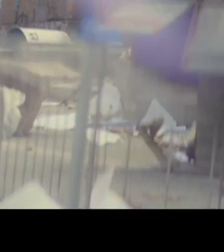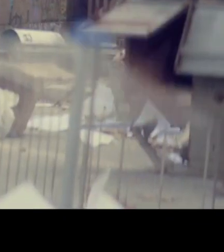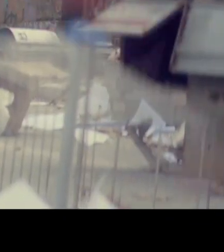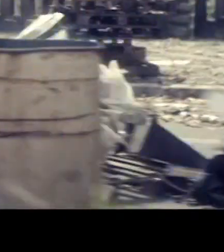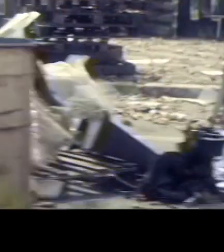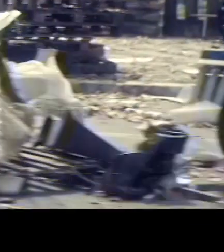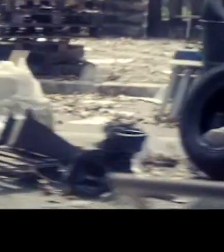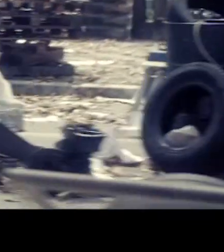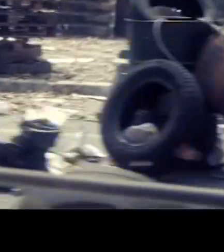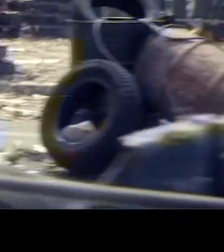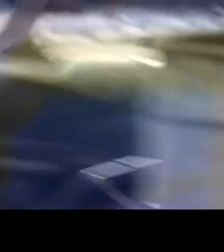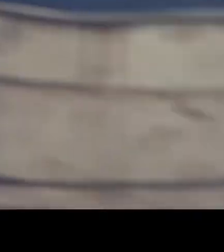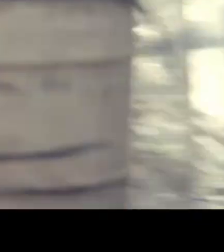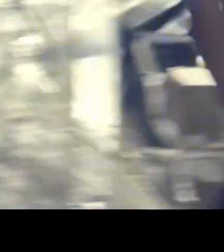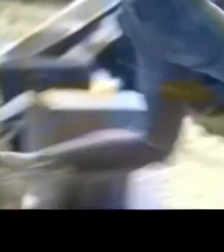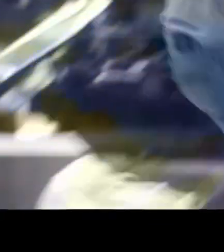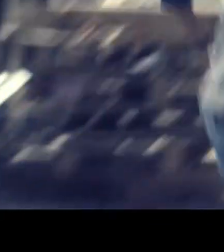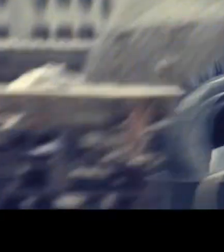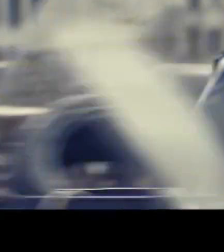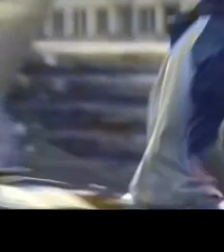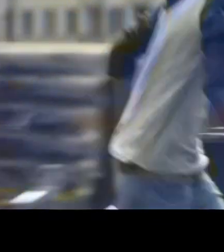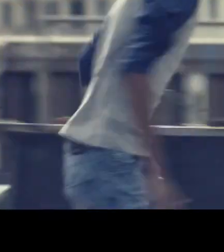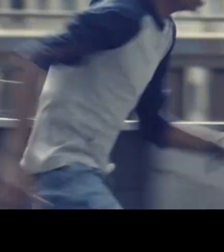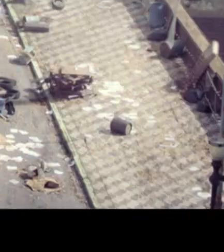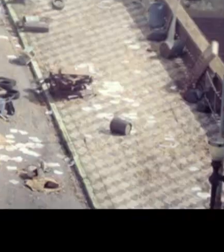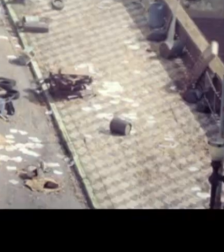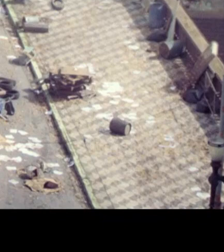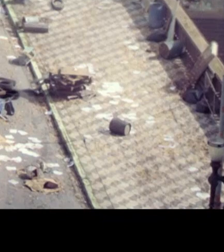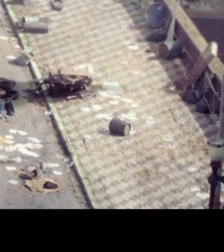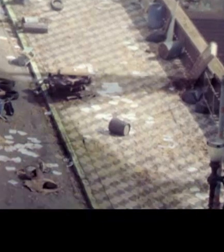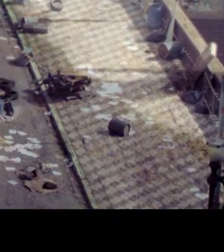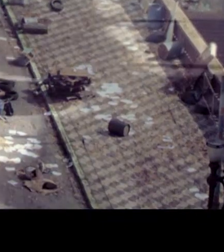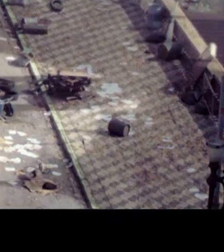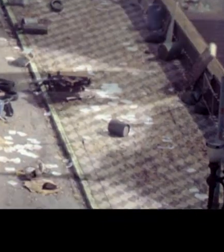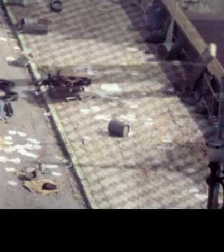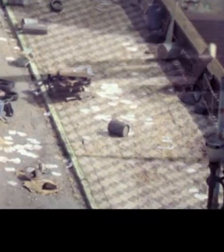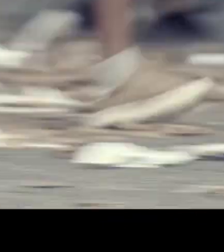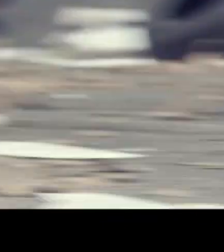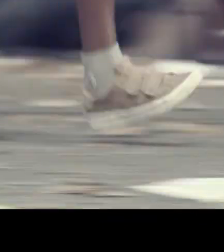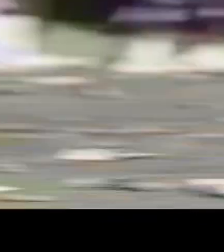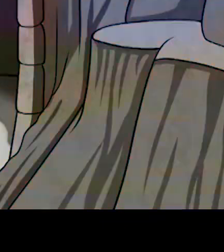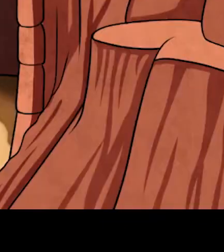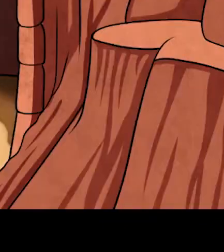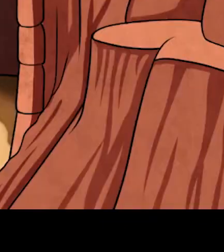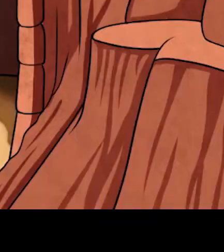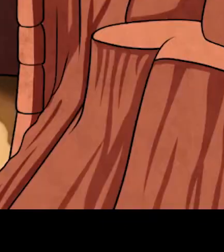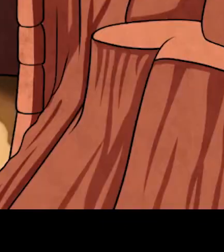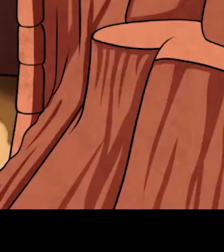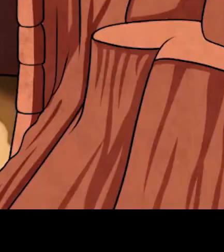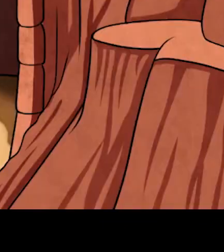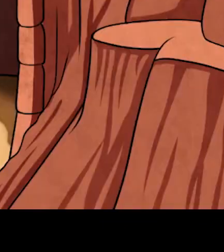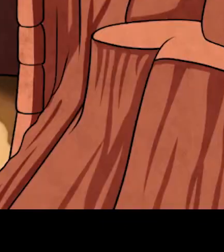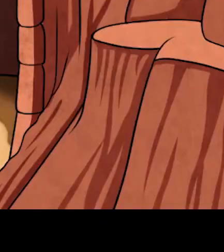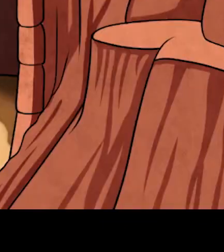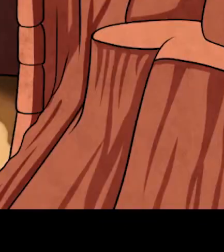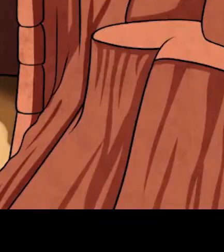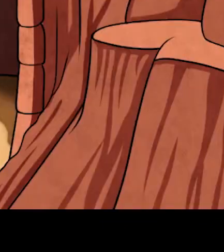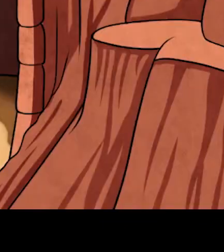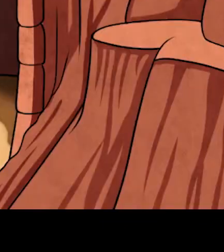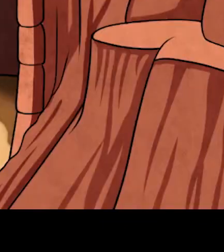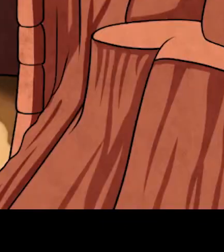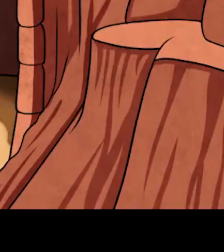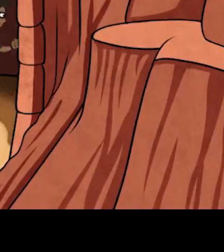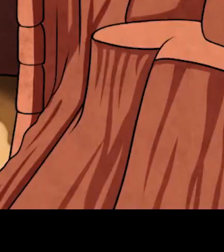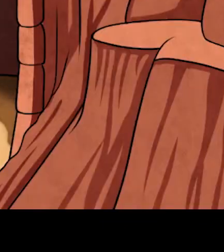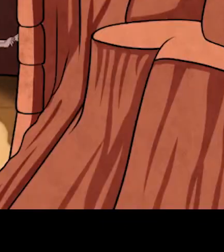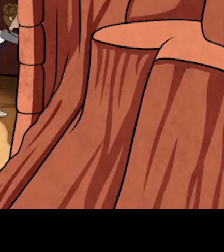primeira dose da vacina HPV, passe em uma unidade de saúde e proteja-se. Não se esqueça de tomar a